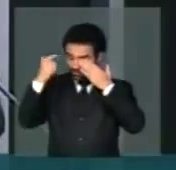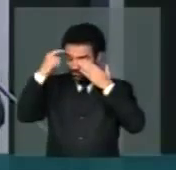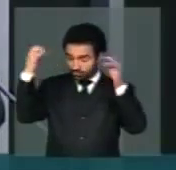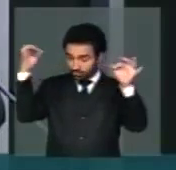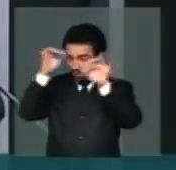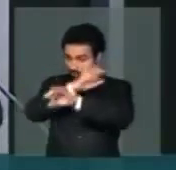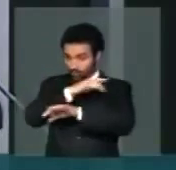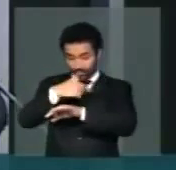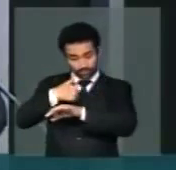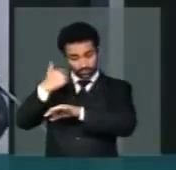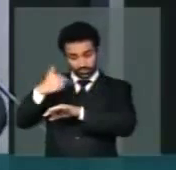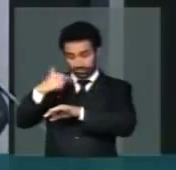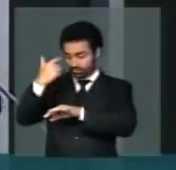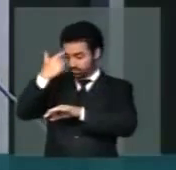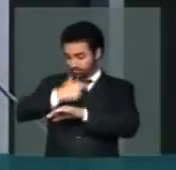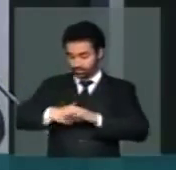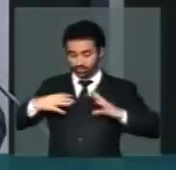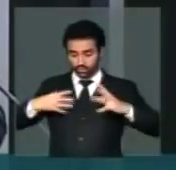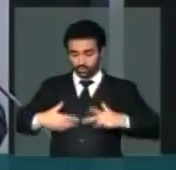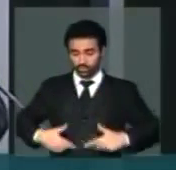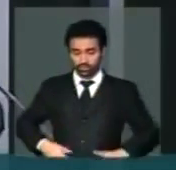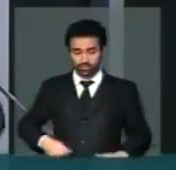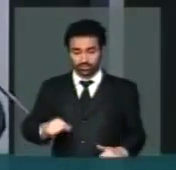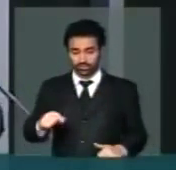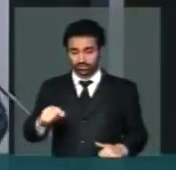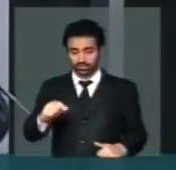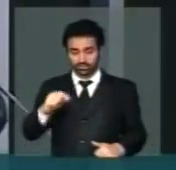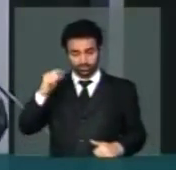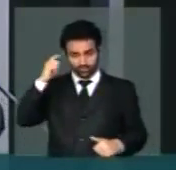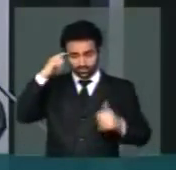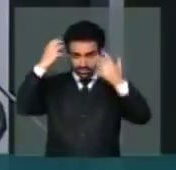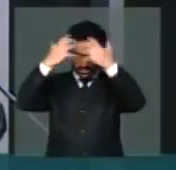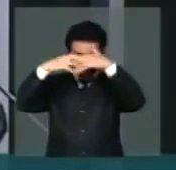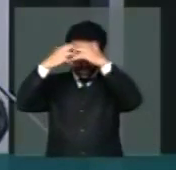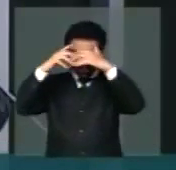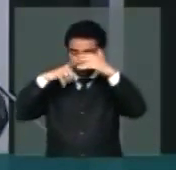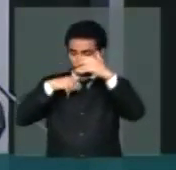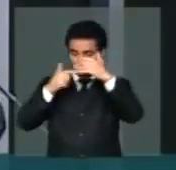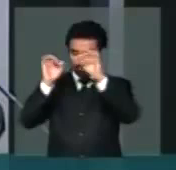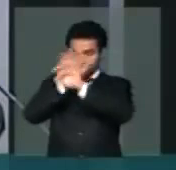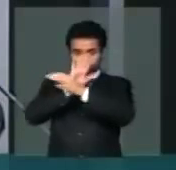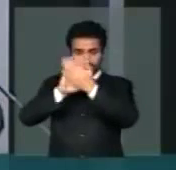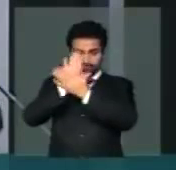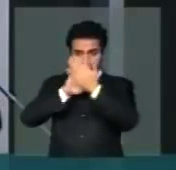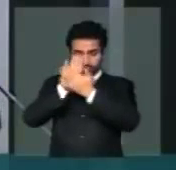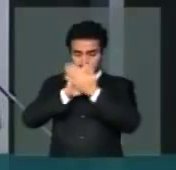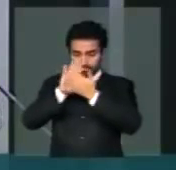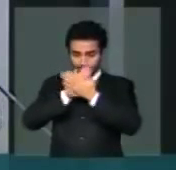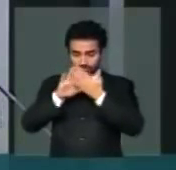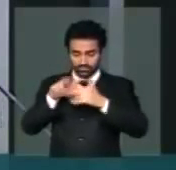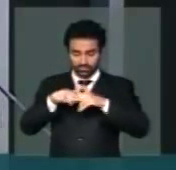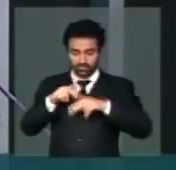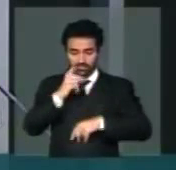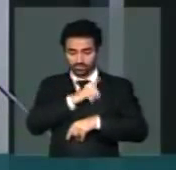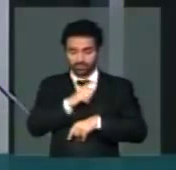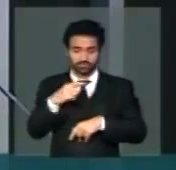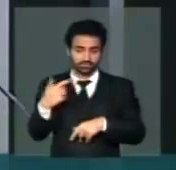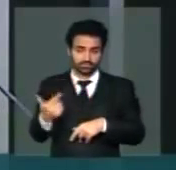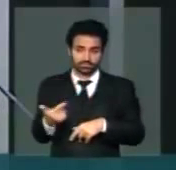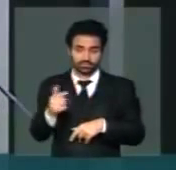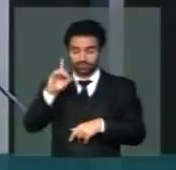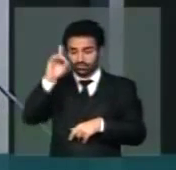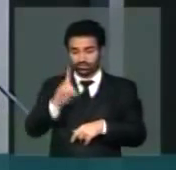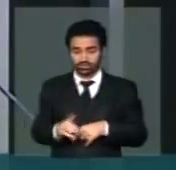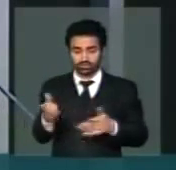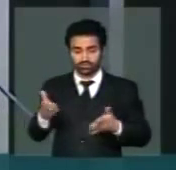da sua complexidade do córtex cerebral, das emoções e, portanto, da plenitude do exercício de direitos. Lembremos